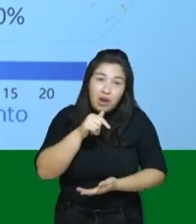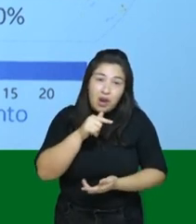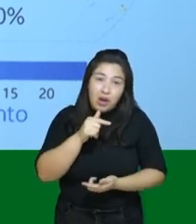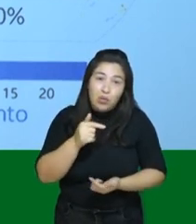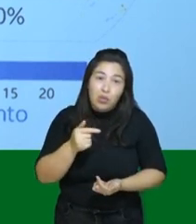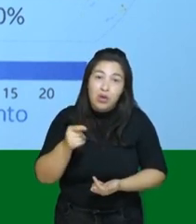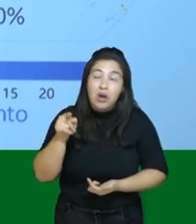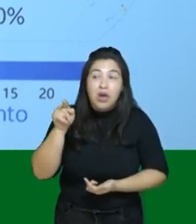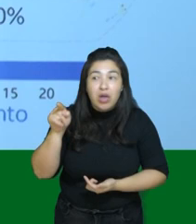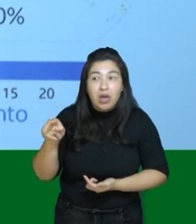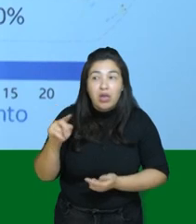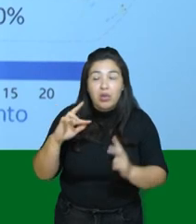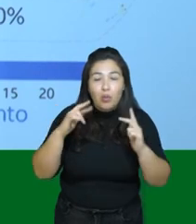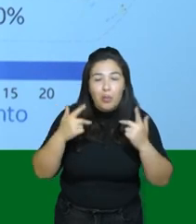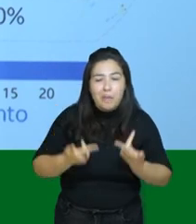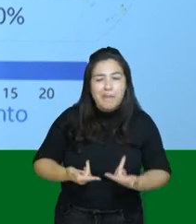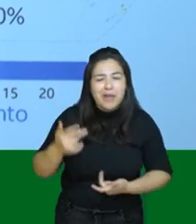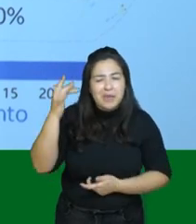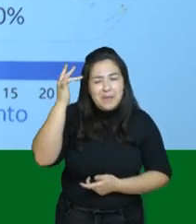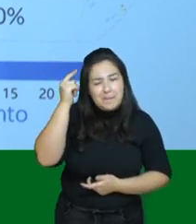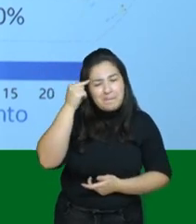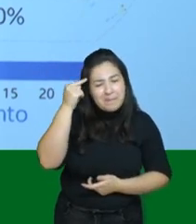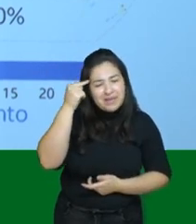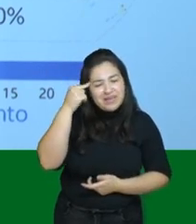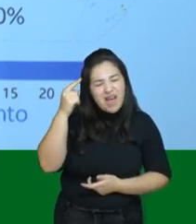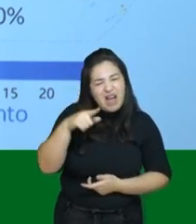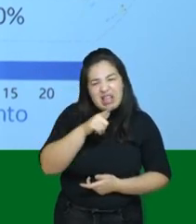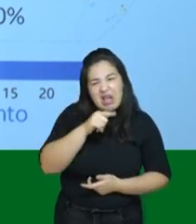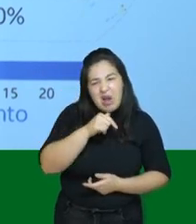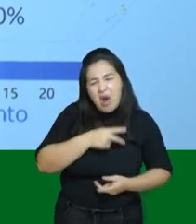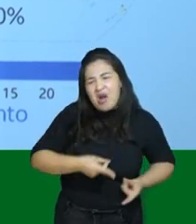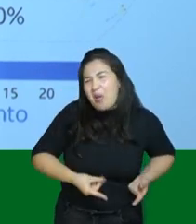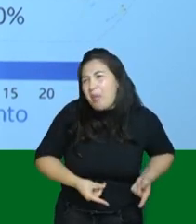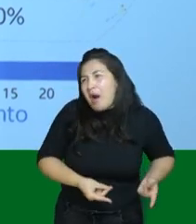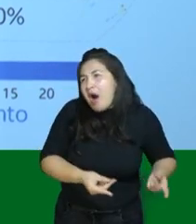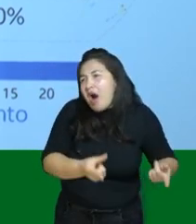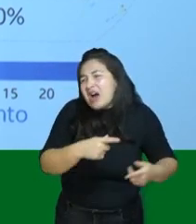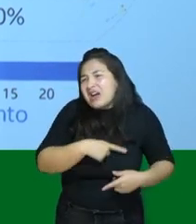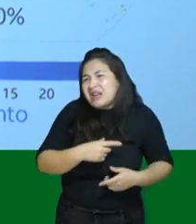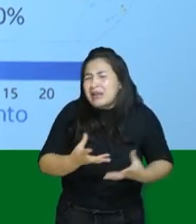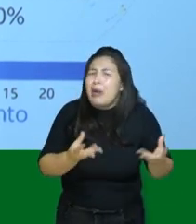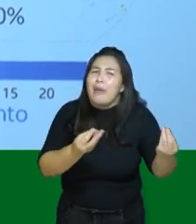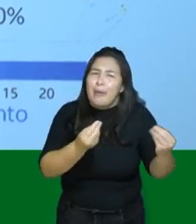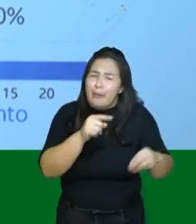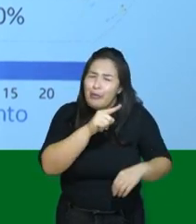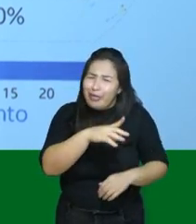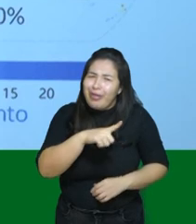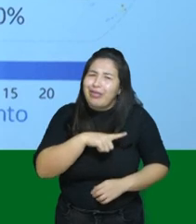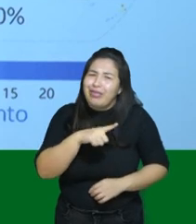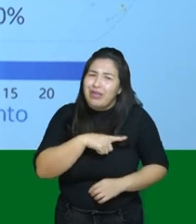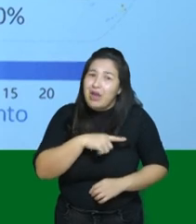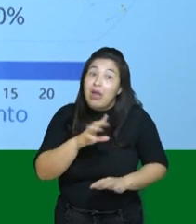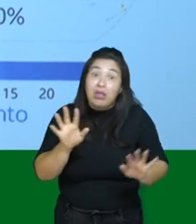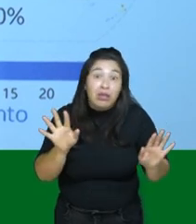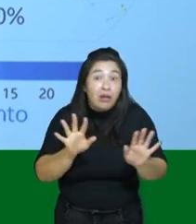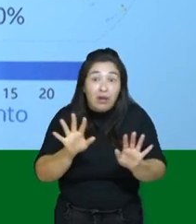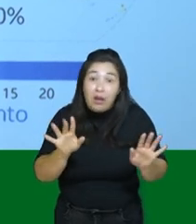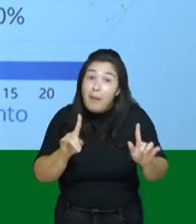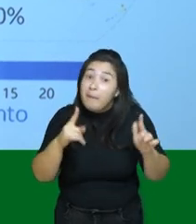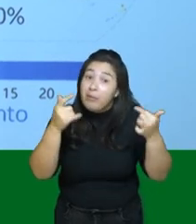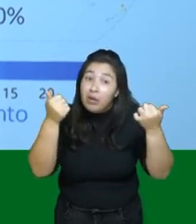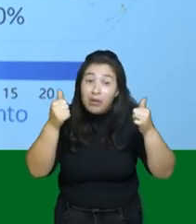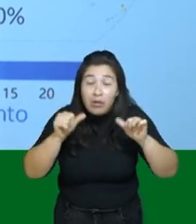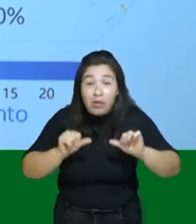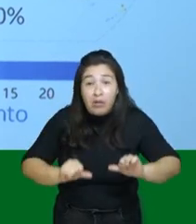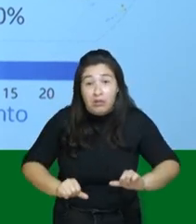ser humano acha que a gente tem, os recursos são infinitos. E quando a gente fala de oceano, então, a professora Alessandra sabe, aí pior